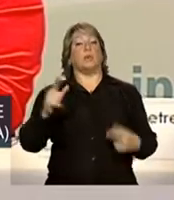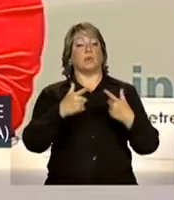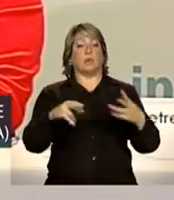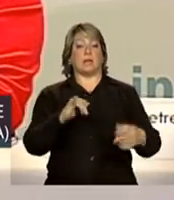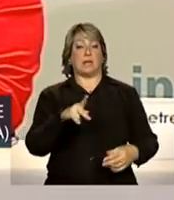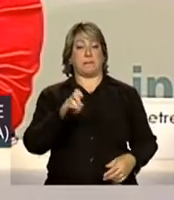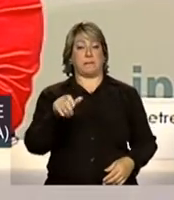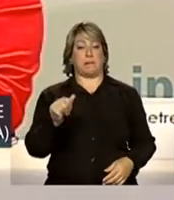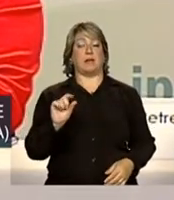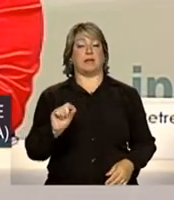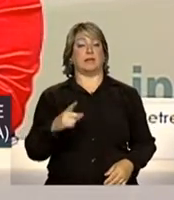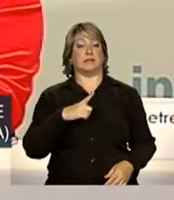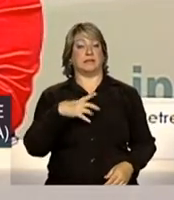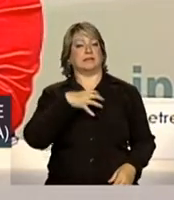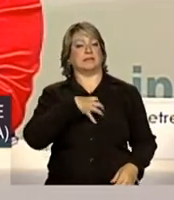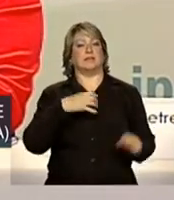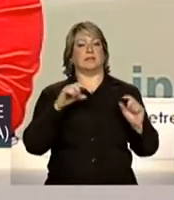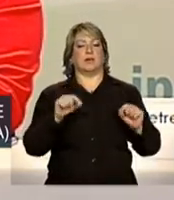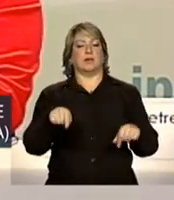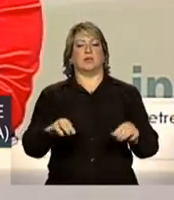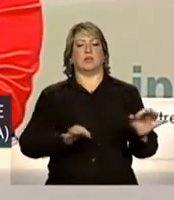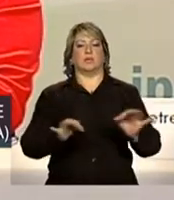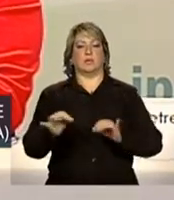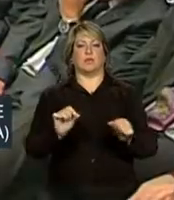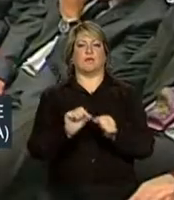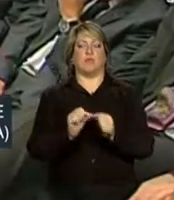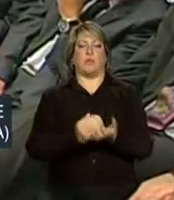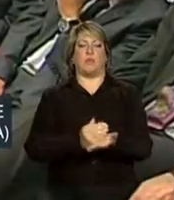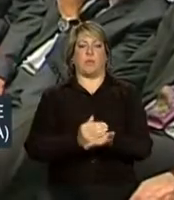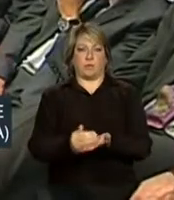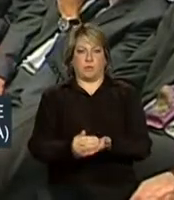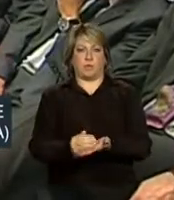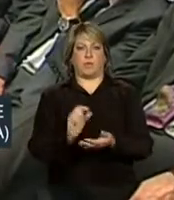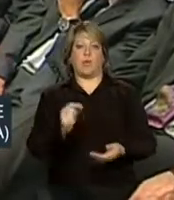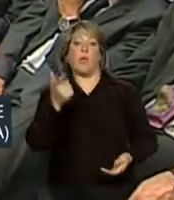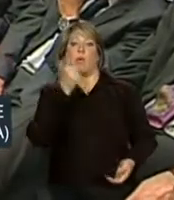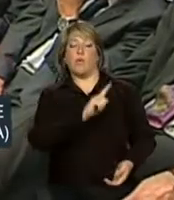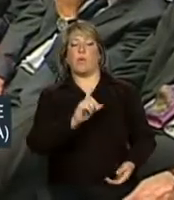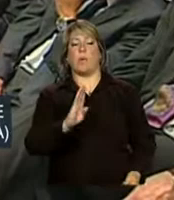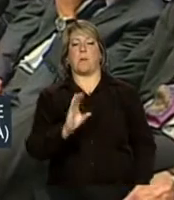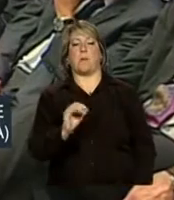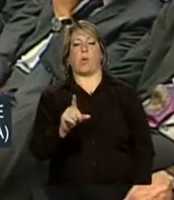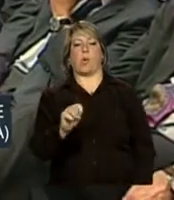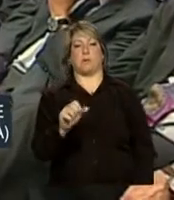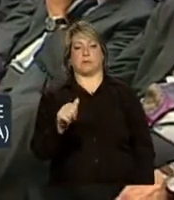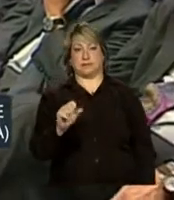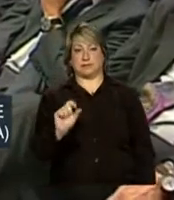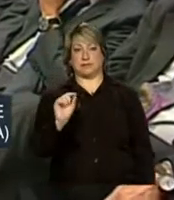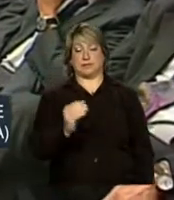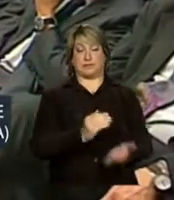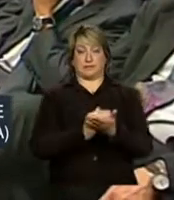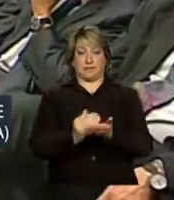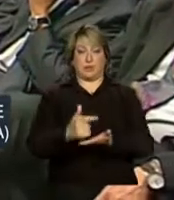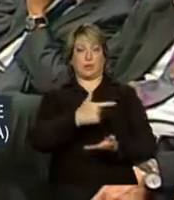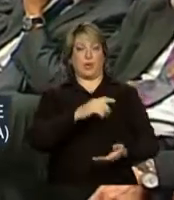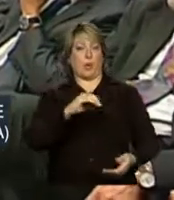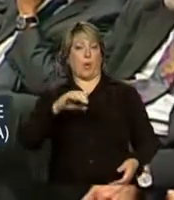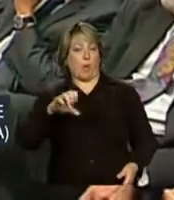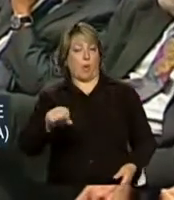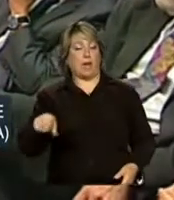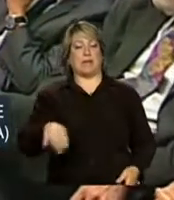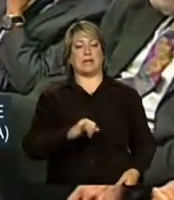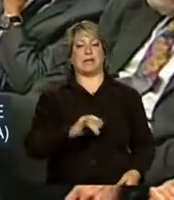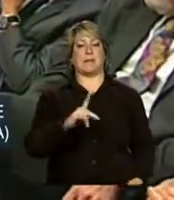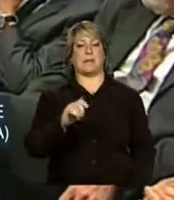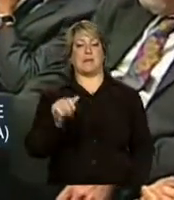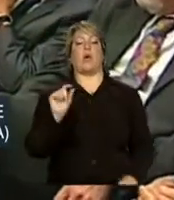tem sido sentido na articulação que o órgão passou a fazer na concessão de bolsas. De fato, a partir de 2008, o Instituto